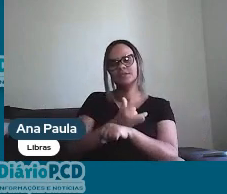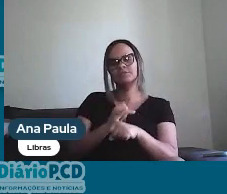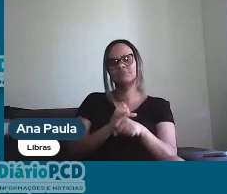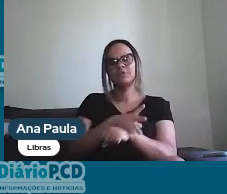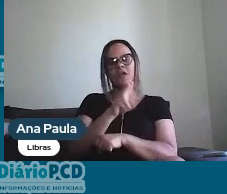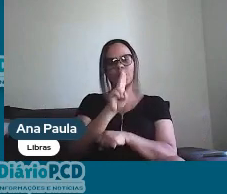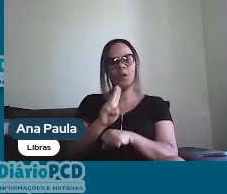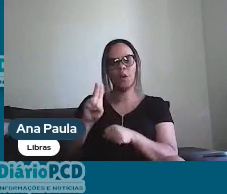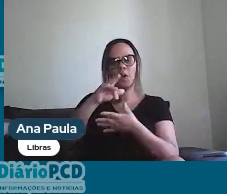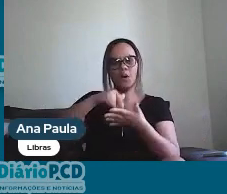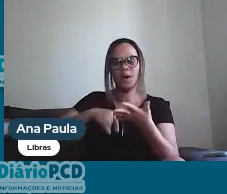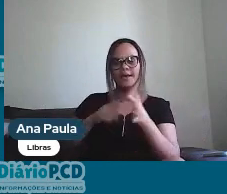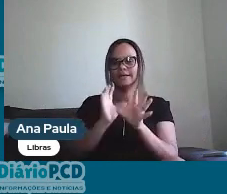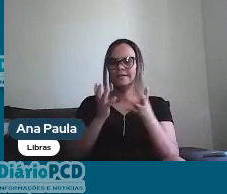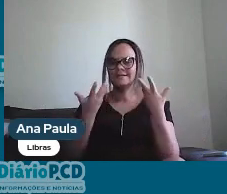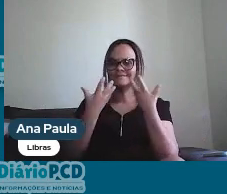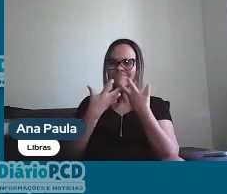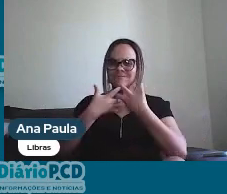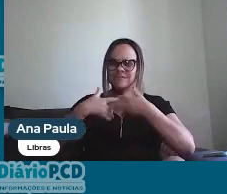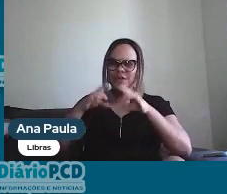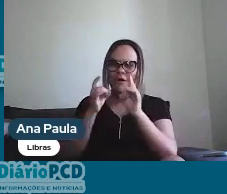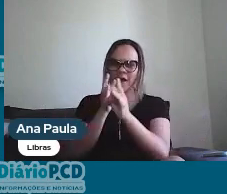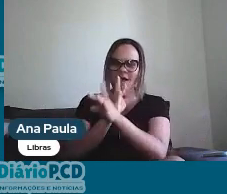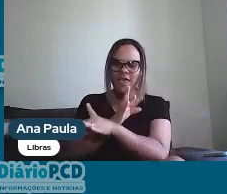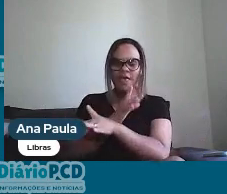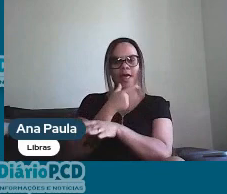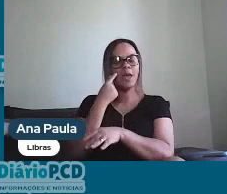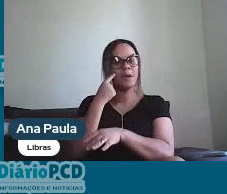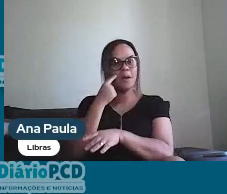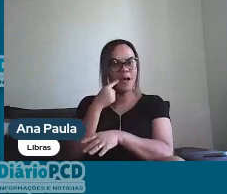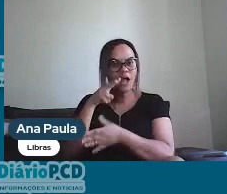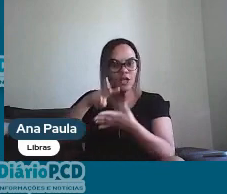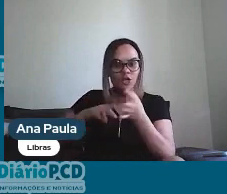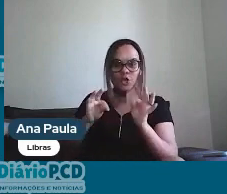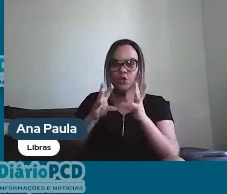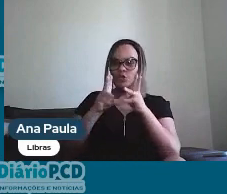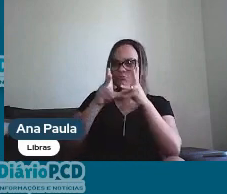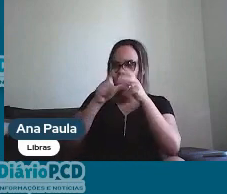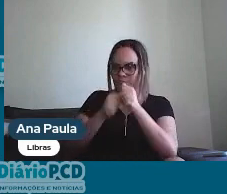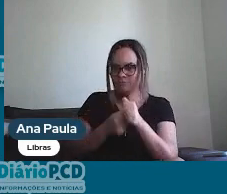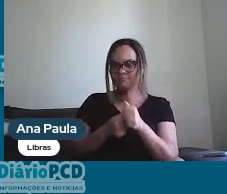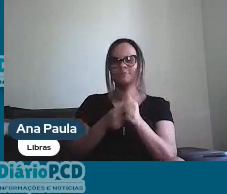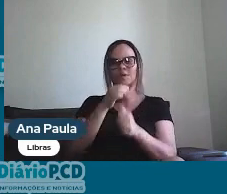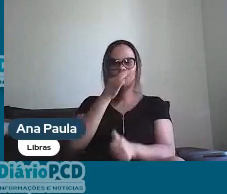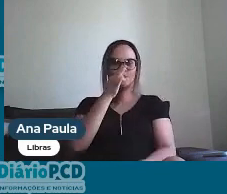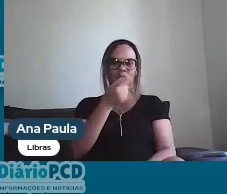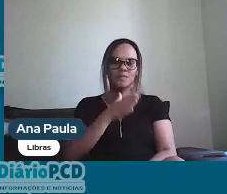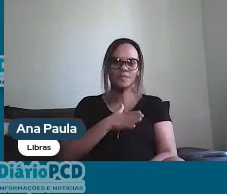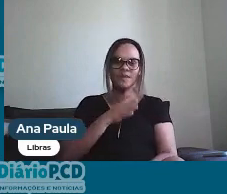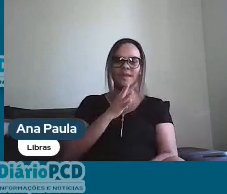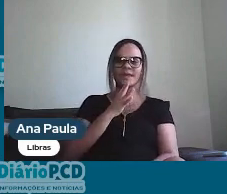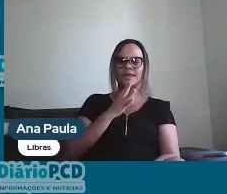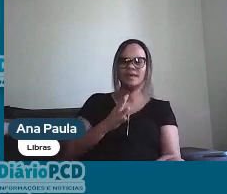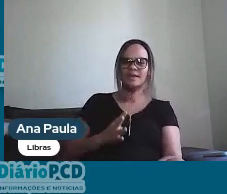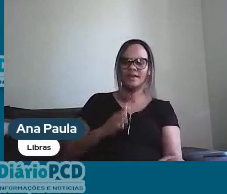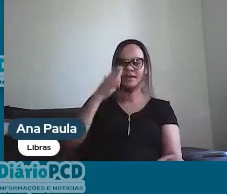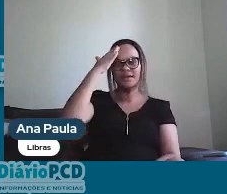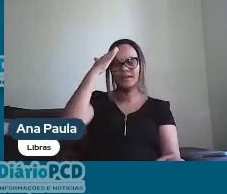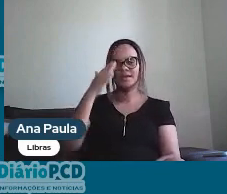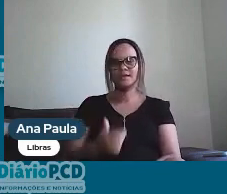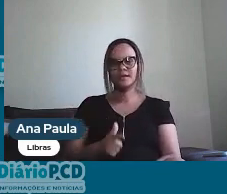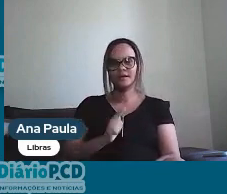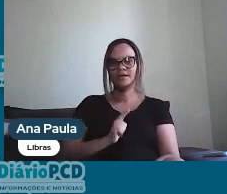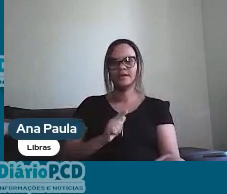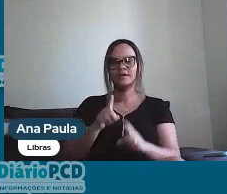muito denso, muito completo, que eu sugiro que todo mundo leia, né? Conheça bem, entenda como funciona. A gente tem